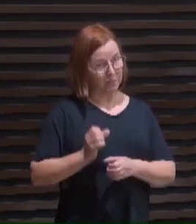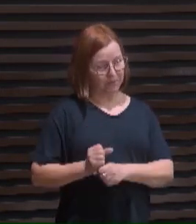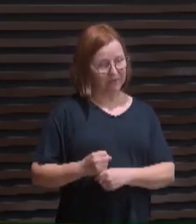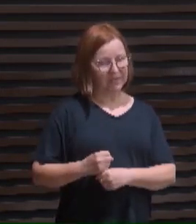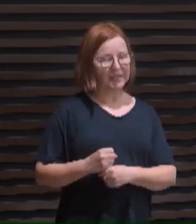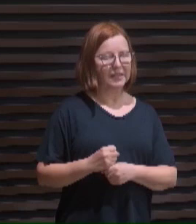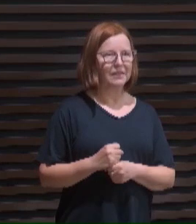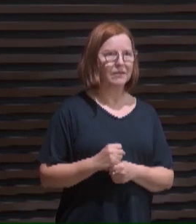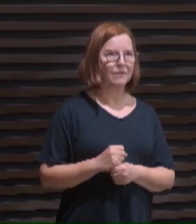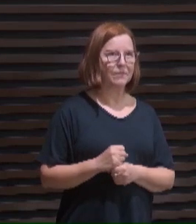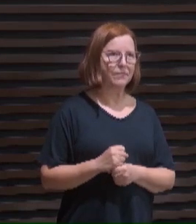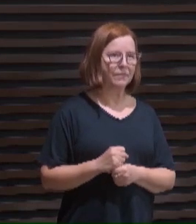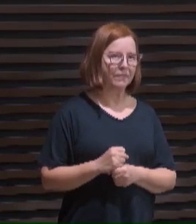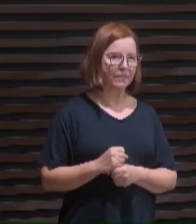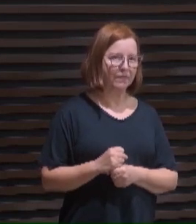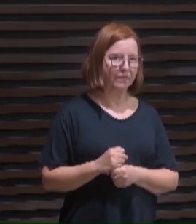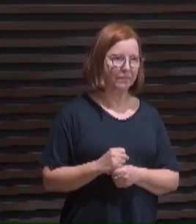que é